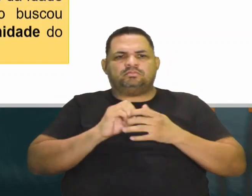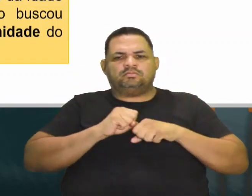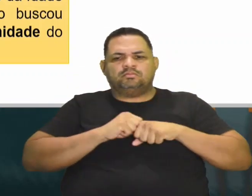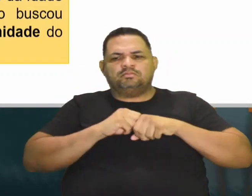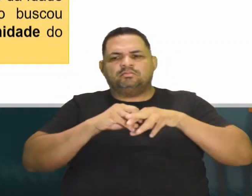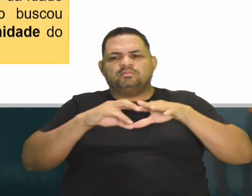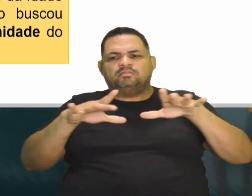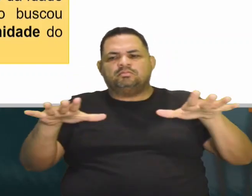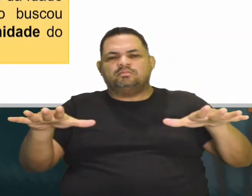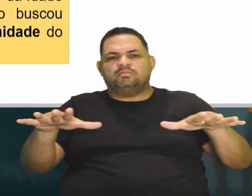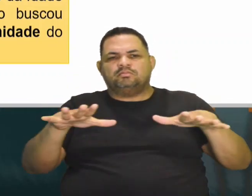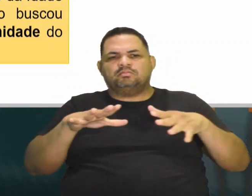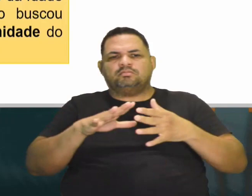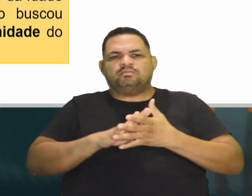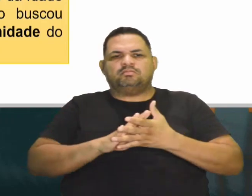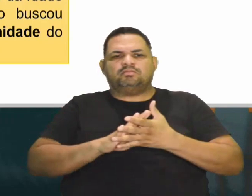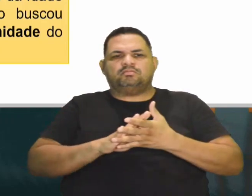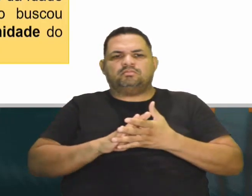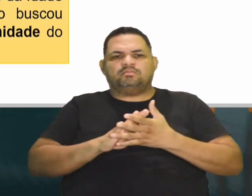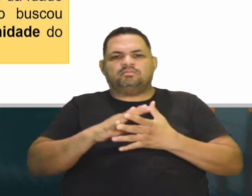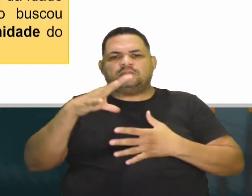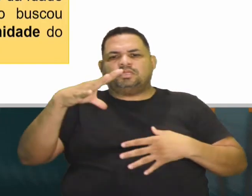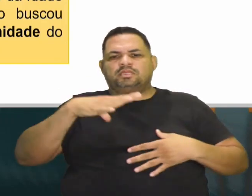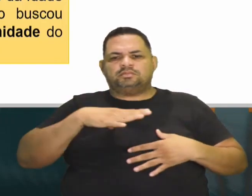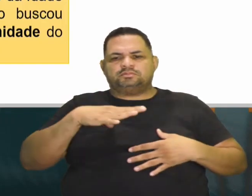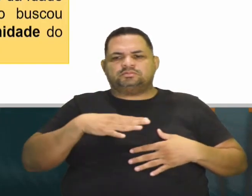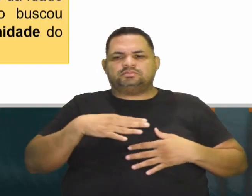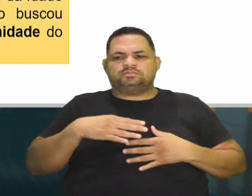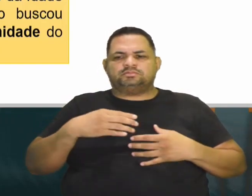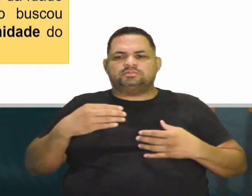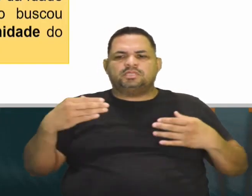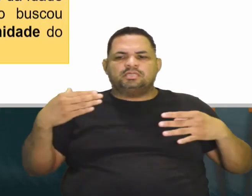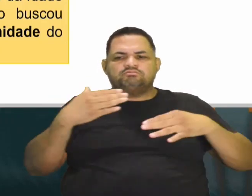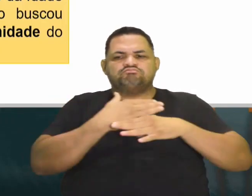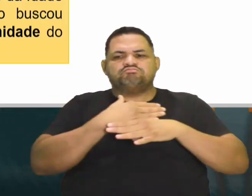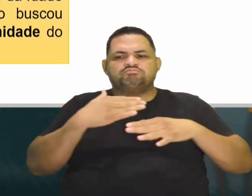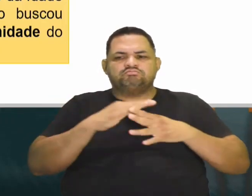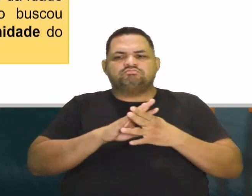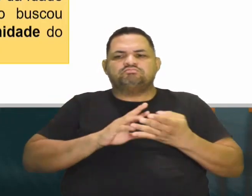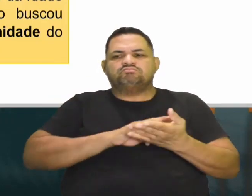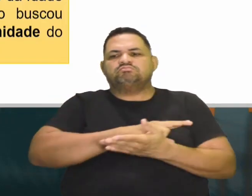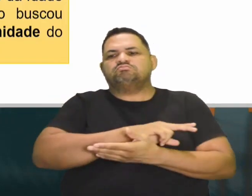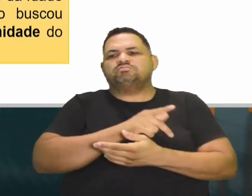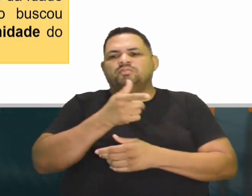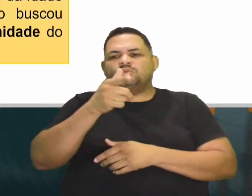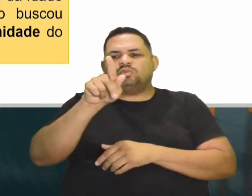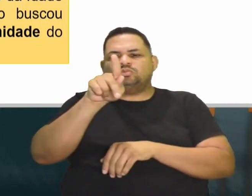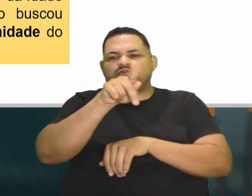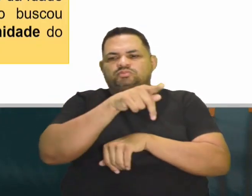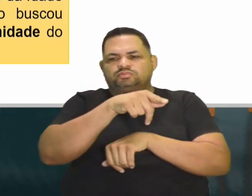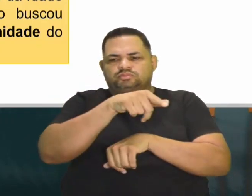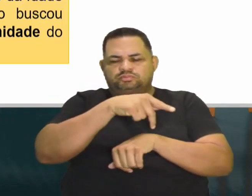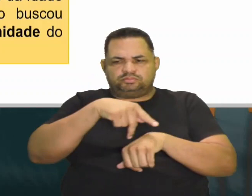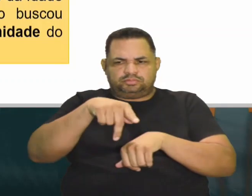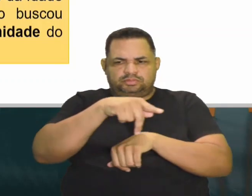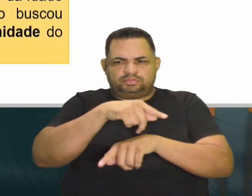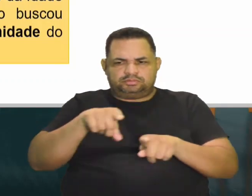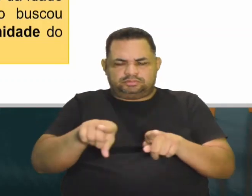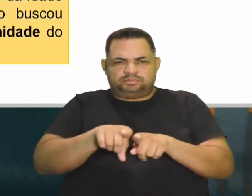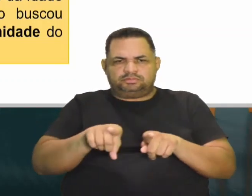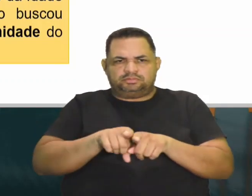expansão da cidade ou dos países. Então, foi por meio dessa